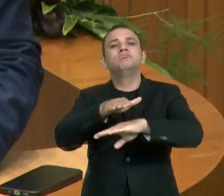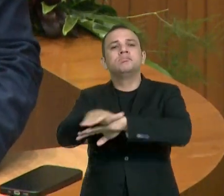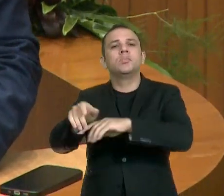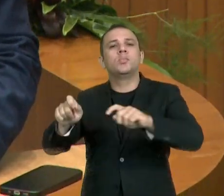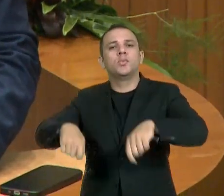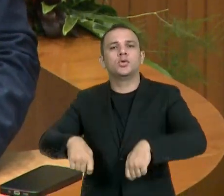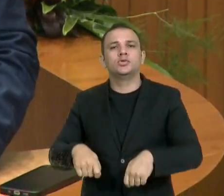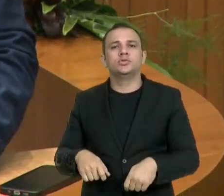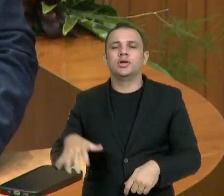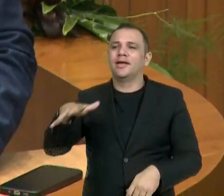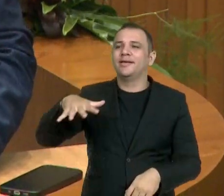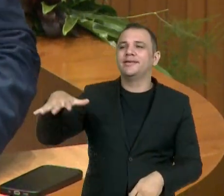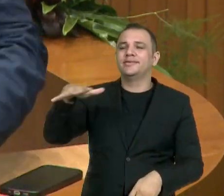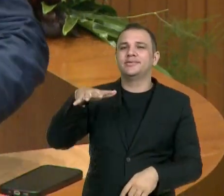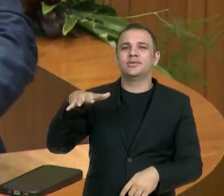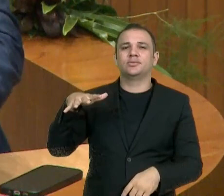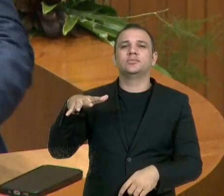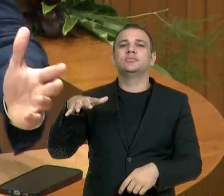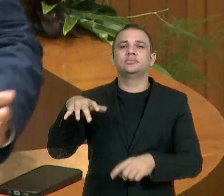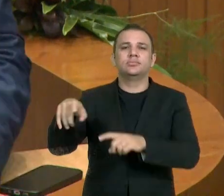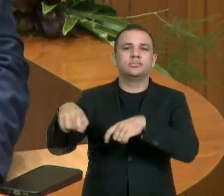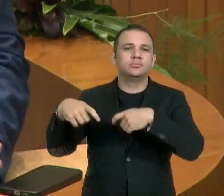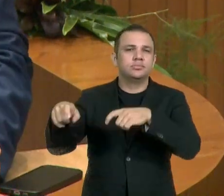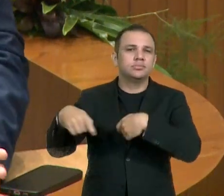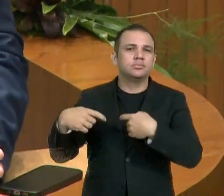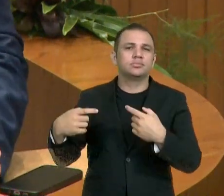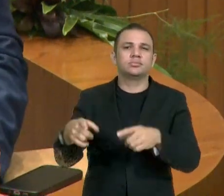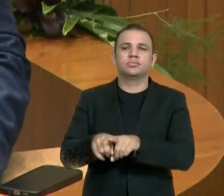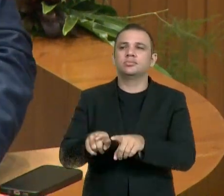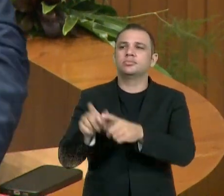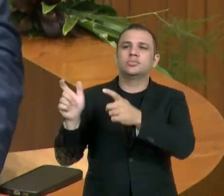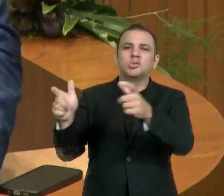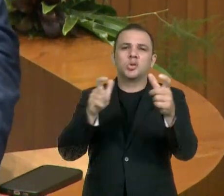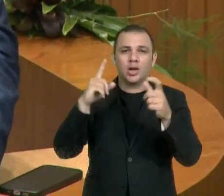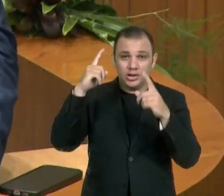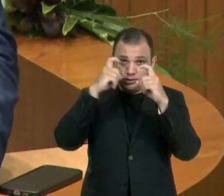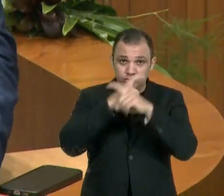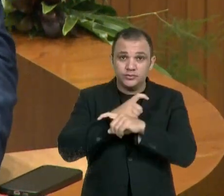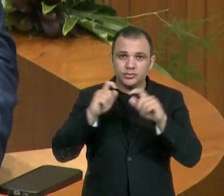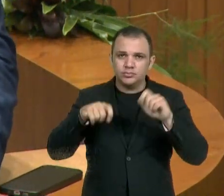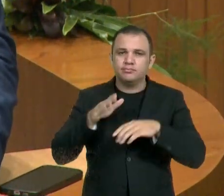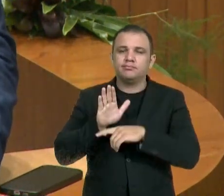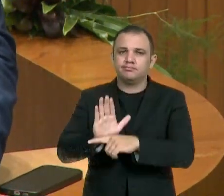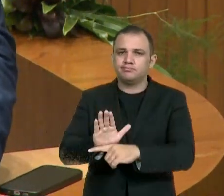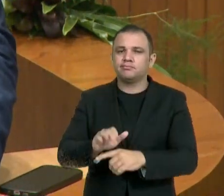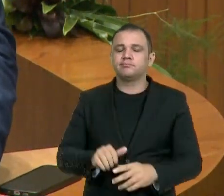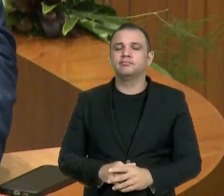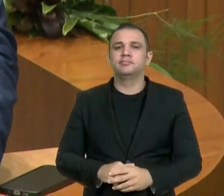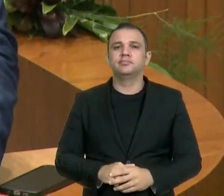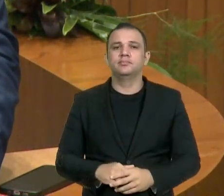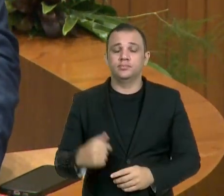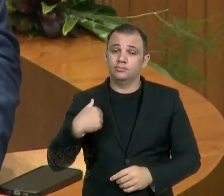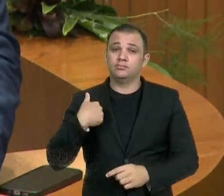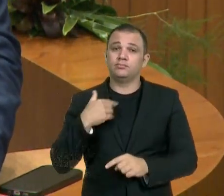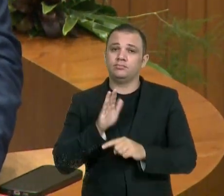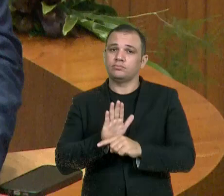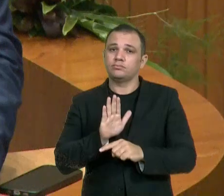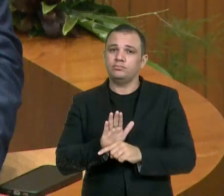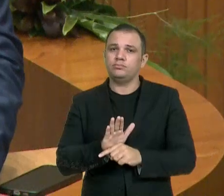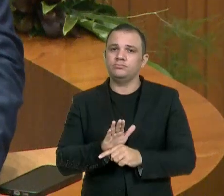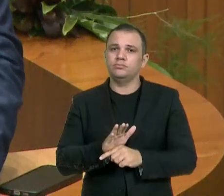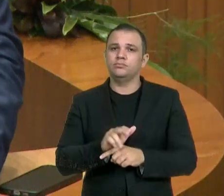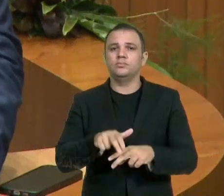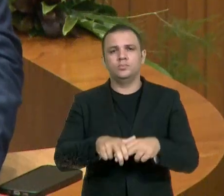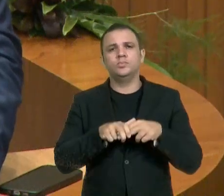rural, entrar em lugares de difícil acesso. Então, eu venho fazendo minha parte e foi para isso